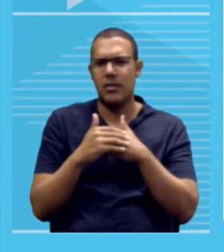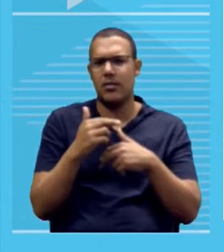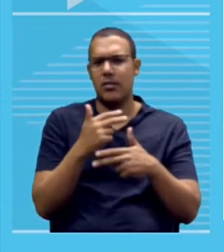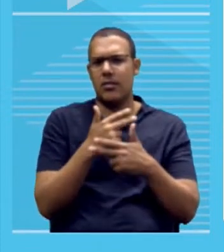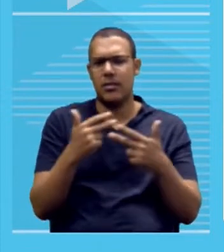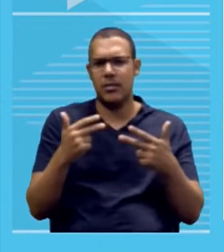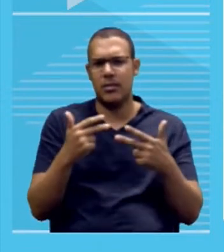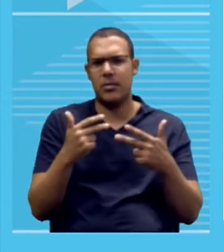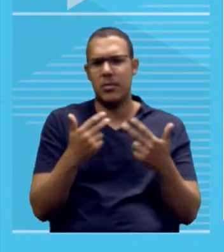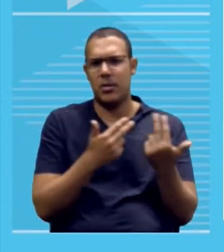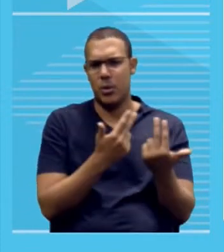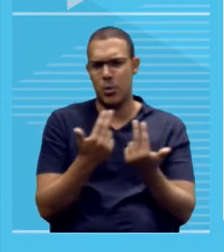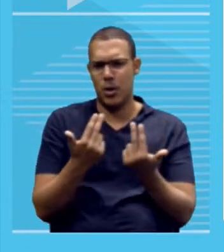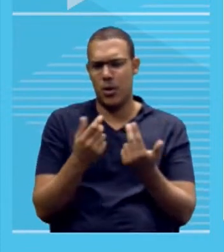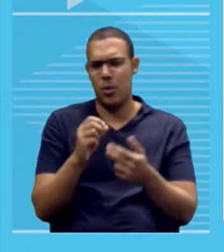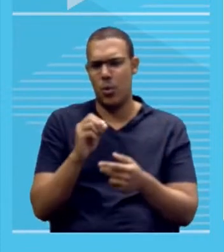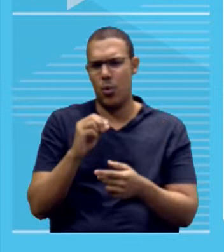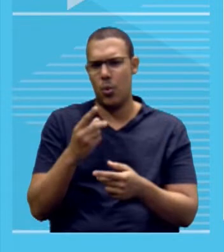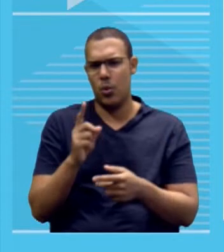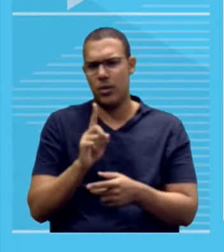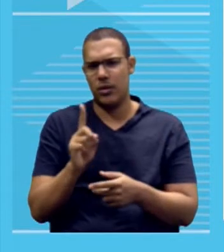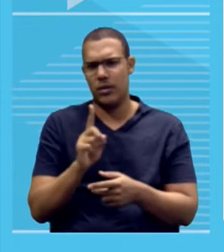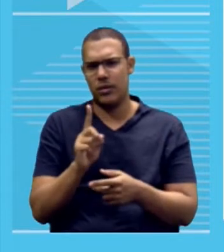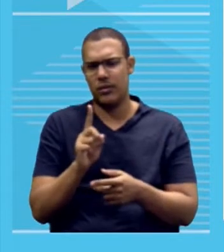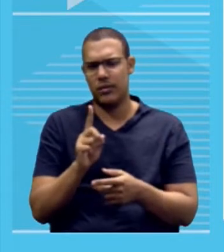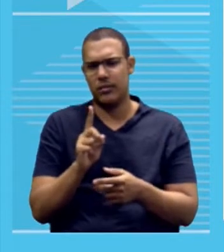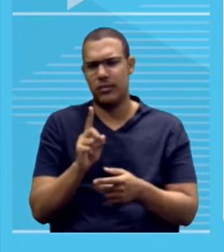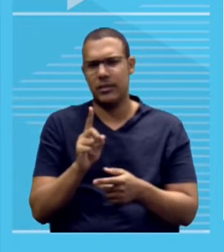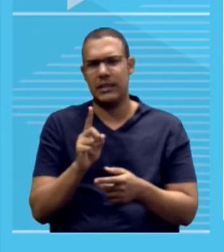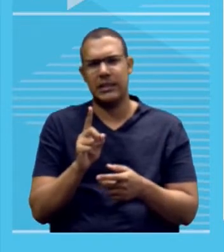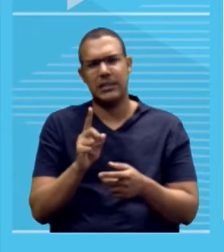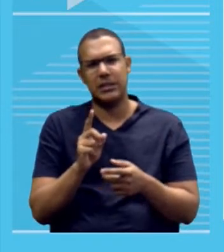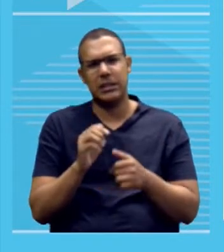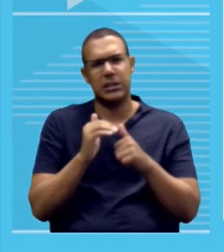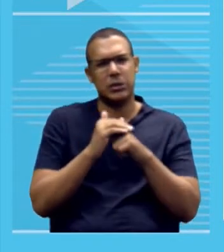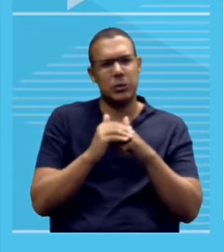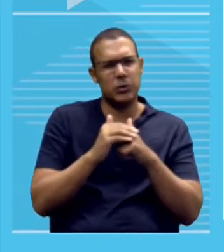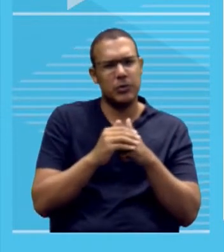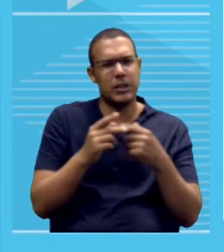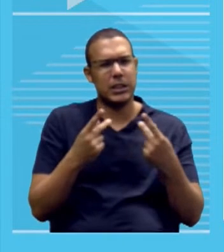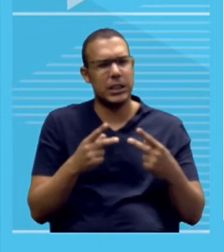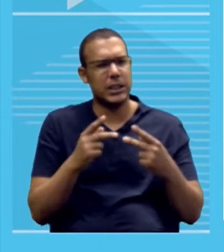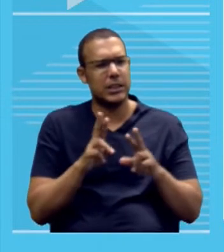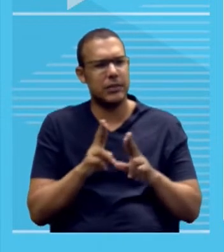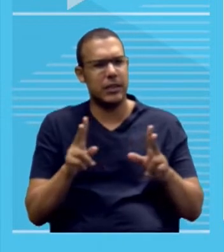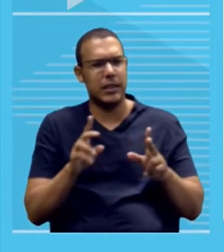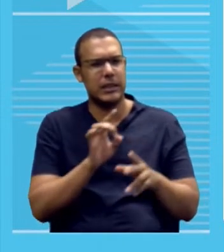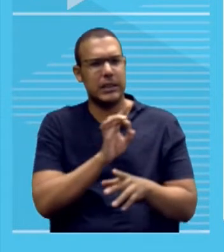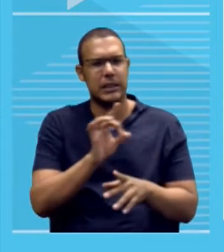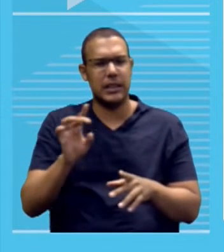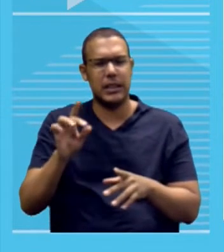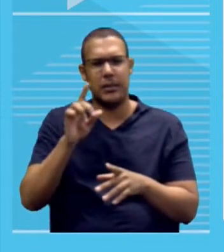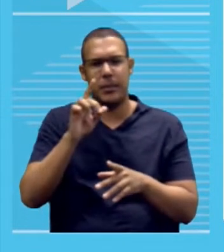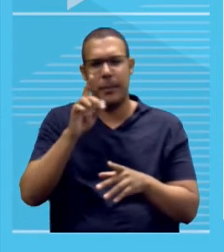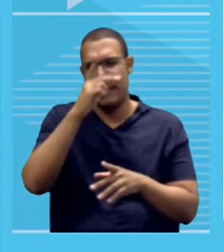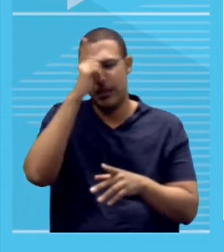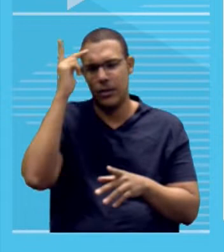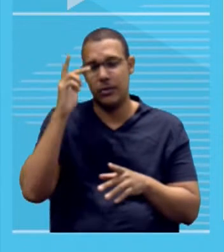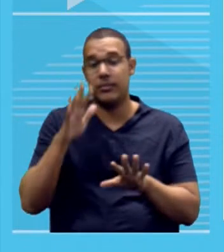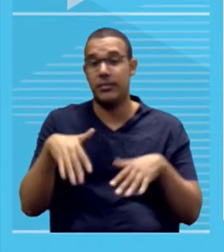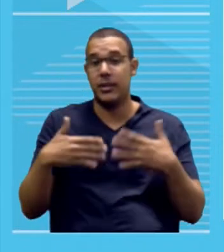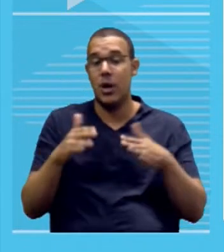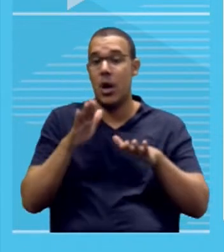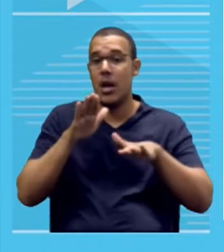mesmo jeito ou não a gente conversa de maneiras diferentes para cada pessoa depende do contexto gente não adianta